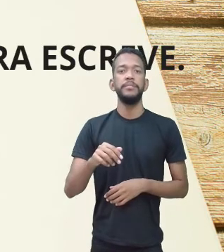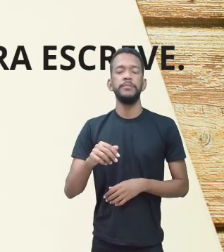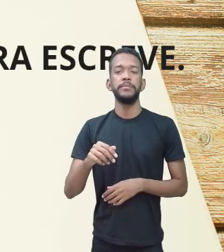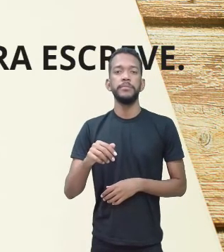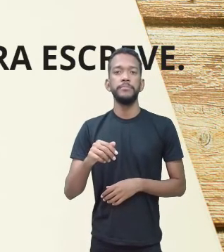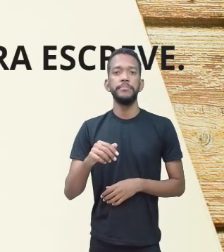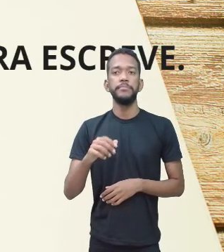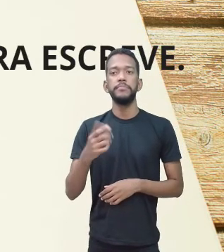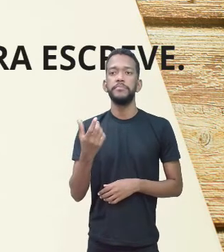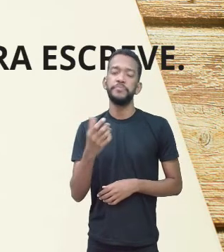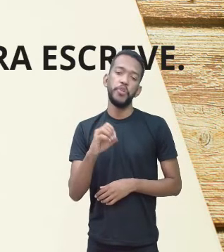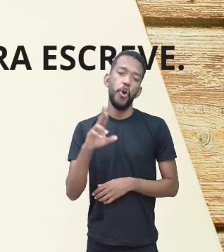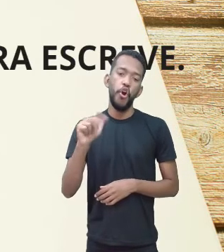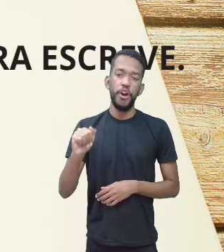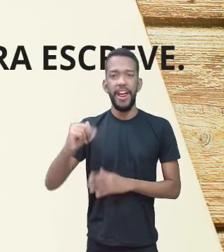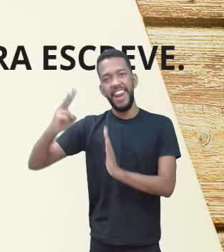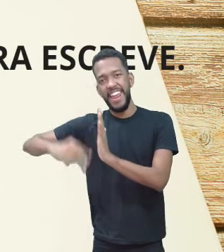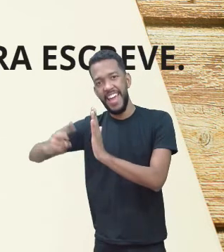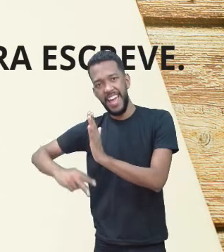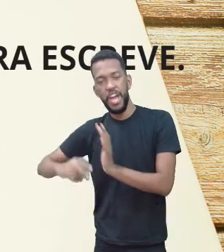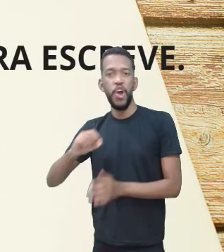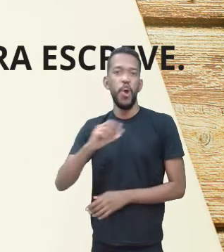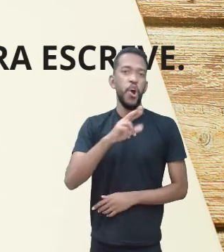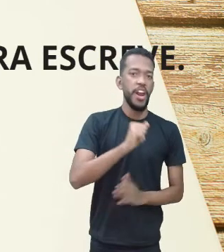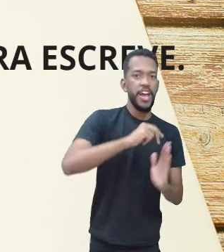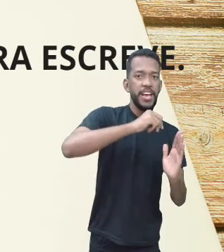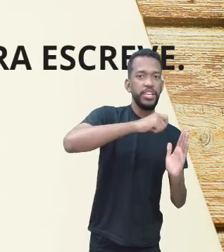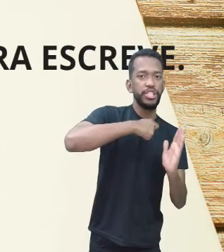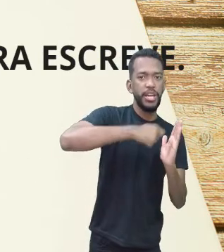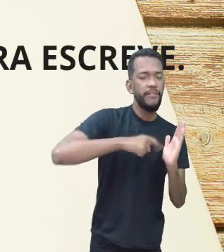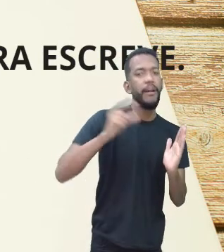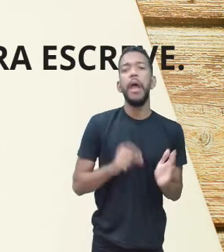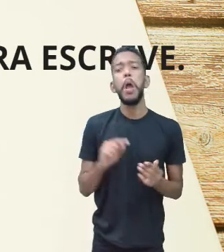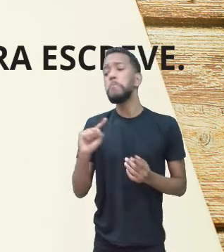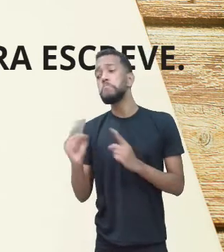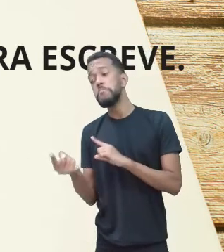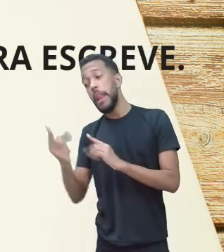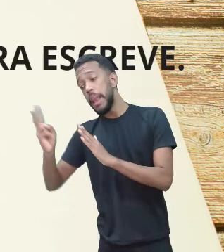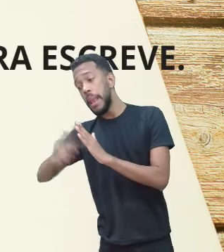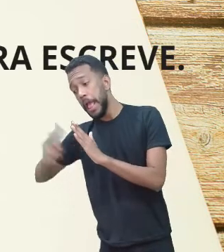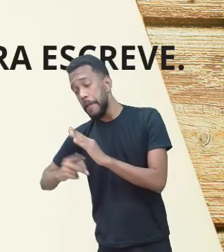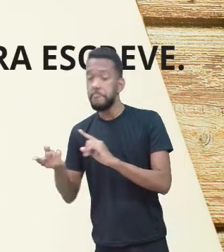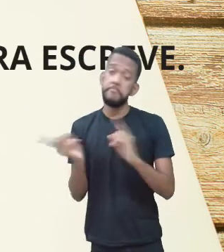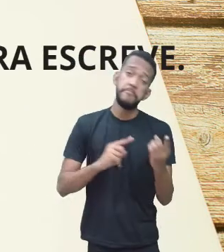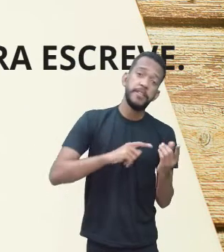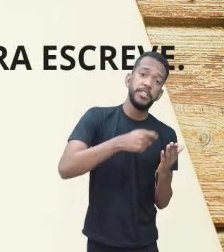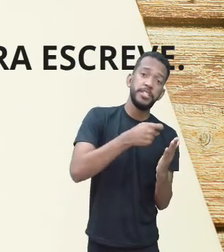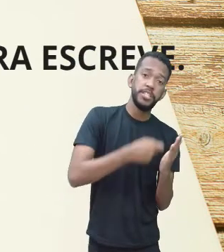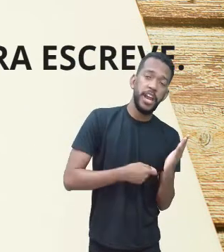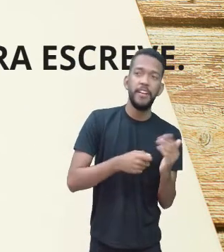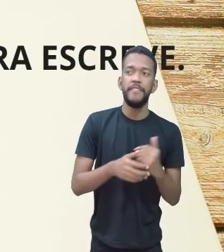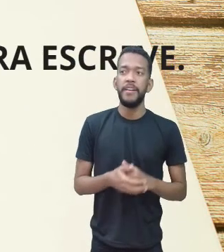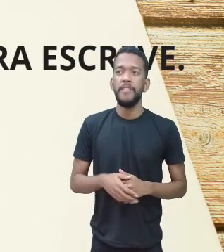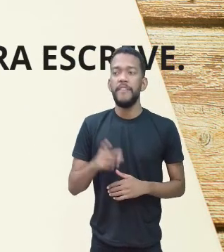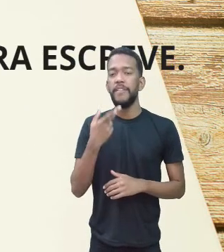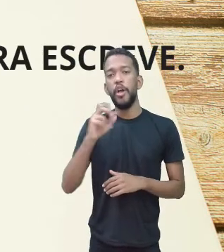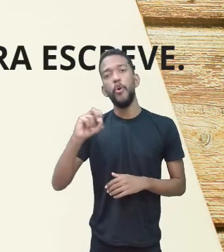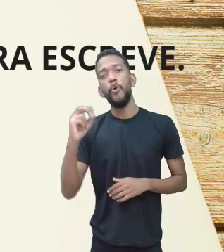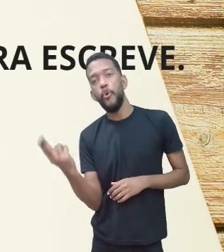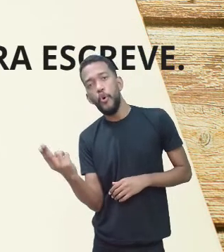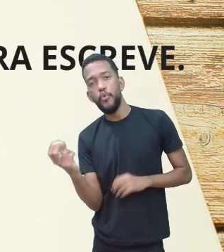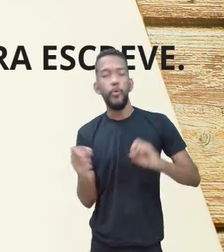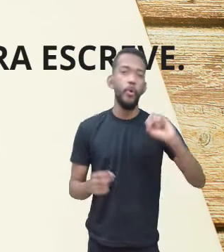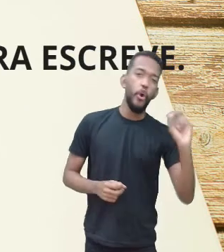Ora lê, ora escreve. Então, muitas vezes falamos assim, ou você brinca, ou